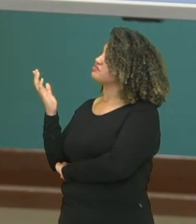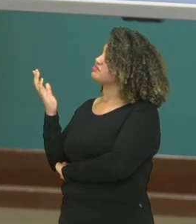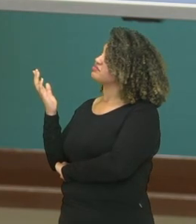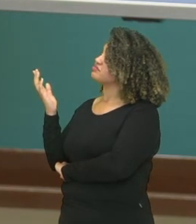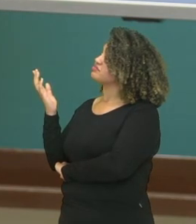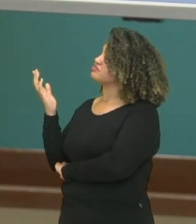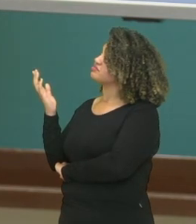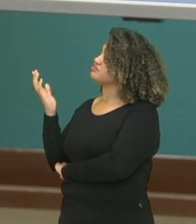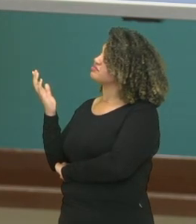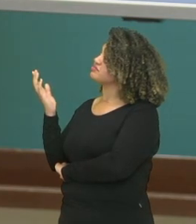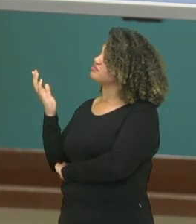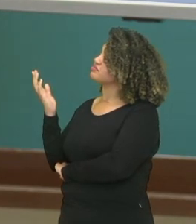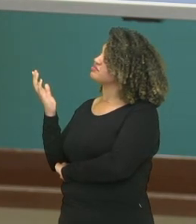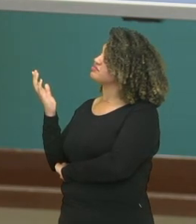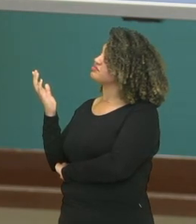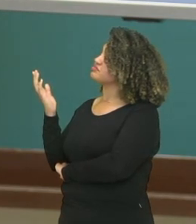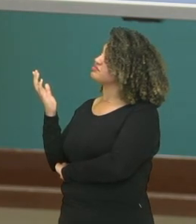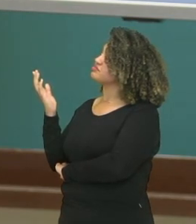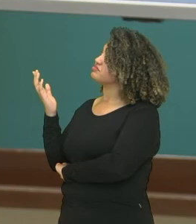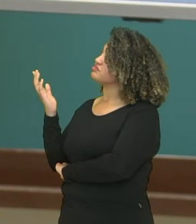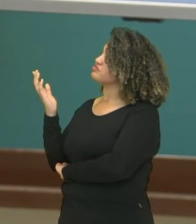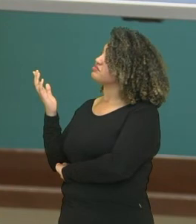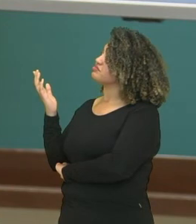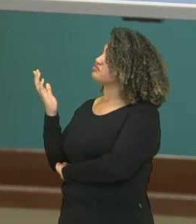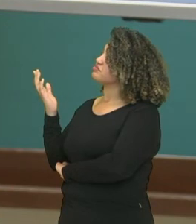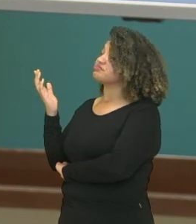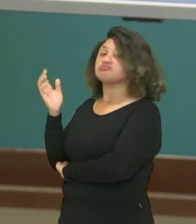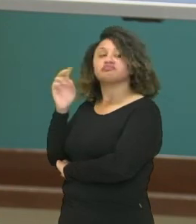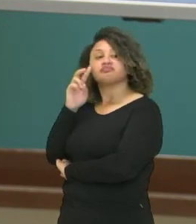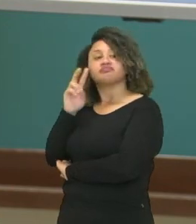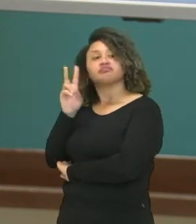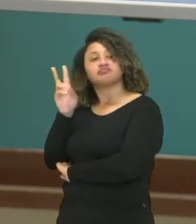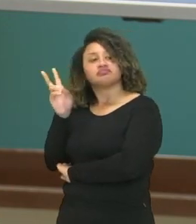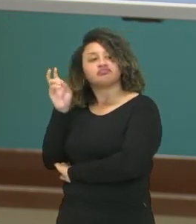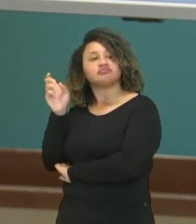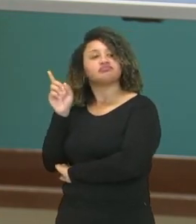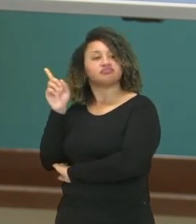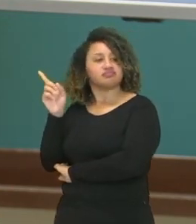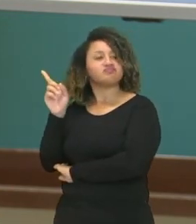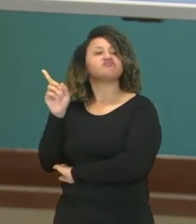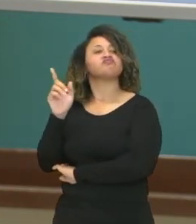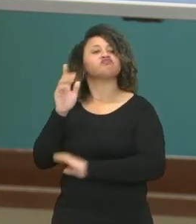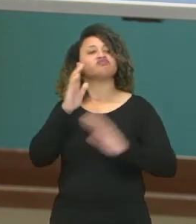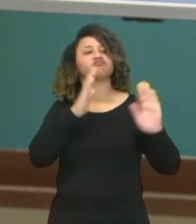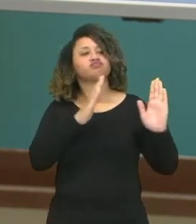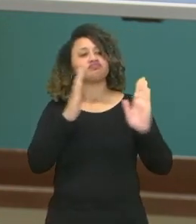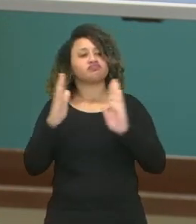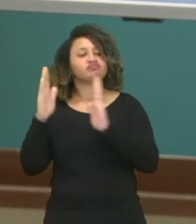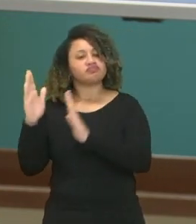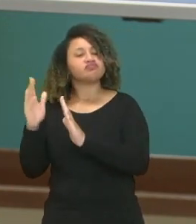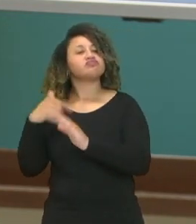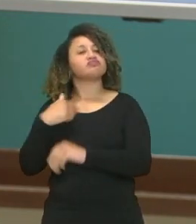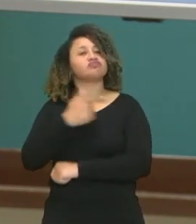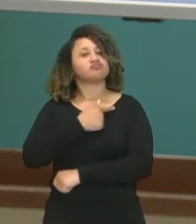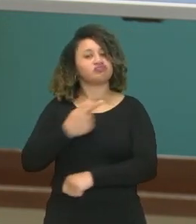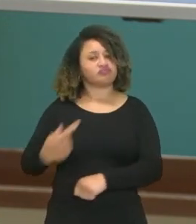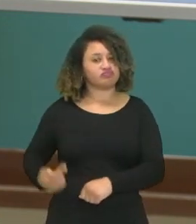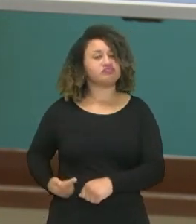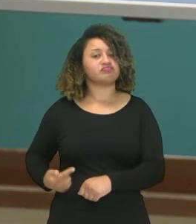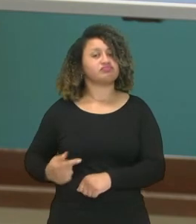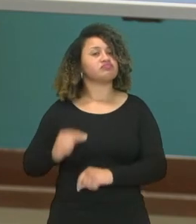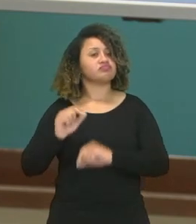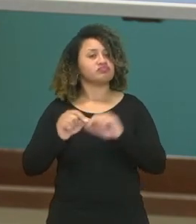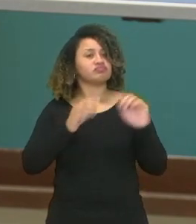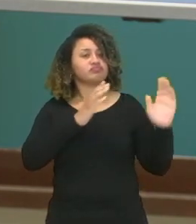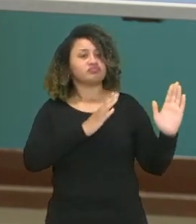o Bento Munhoz da Rocha Neto, governou de 1947 a 51 e depois substituiu o Bento Munhoz da Rocha Neto.